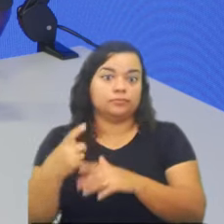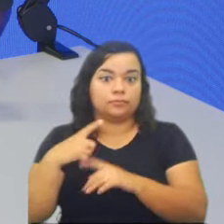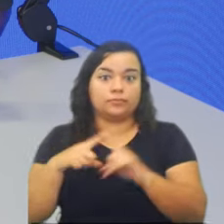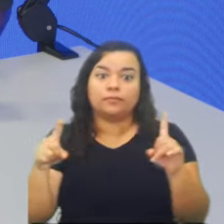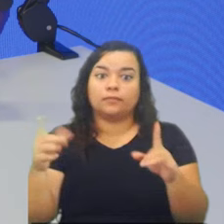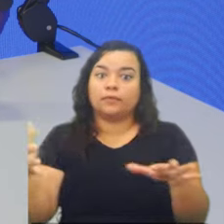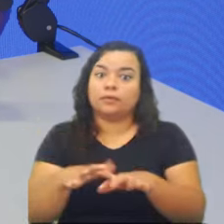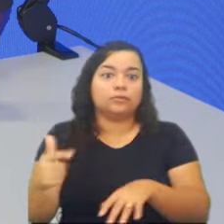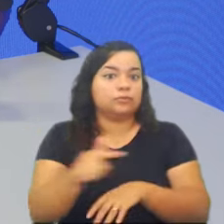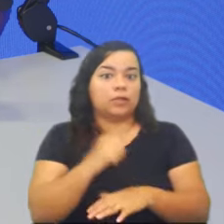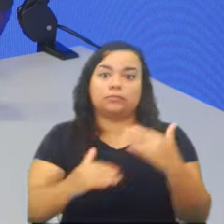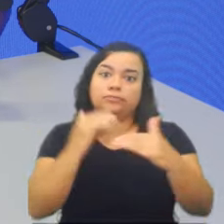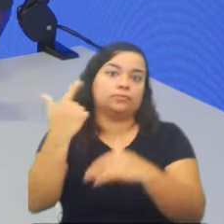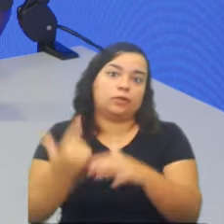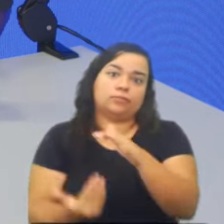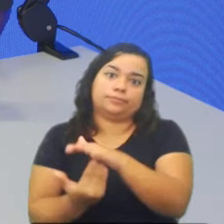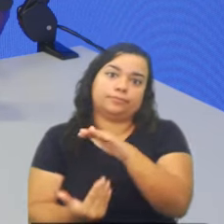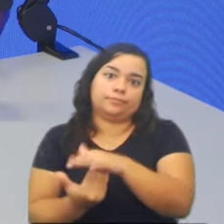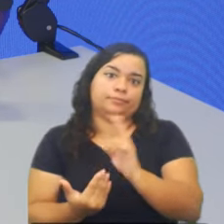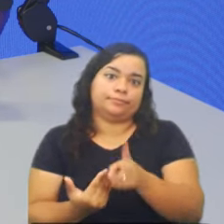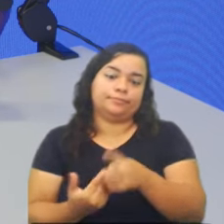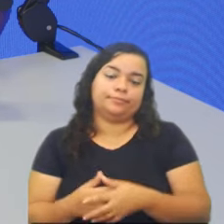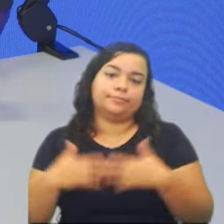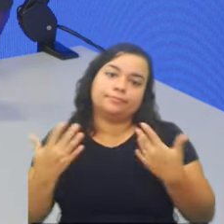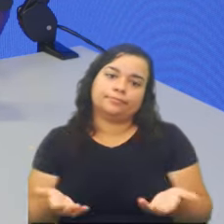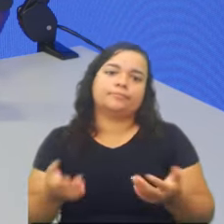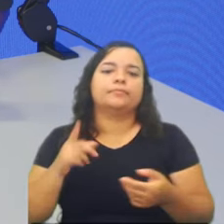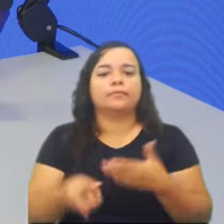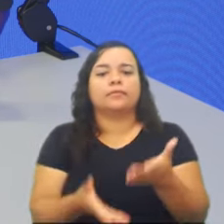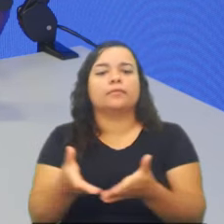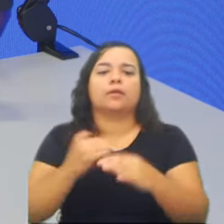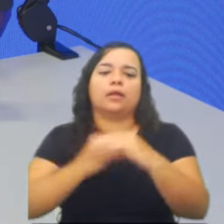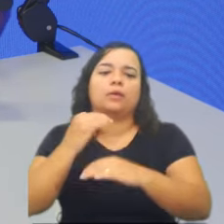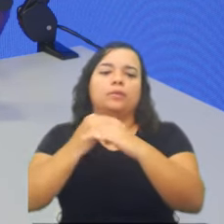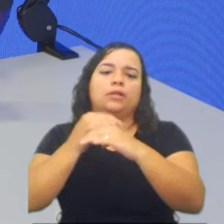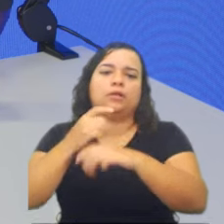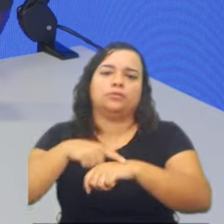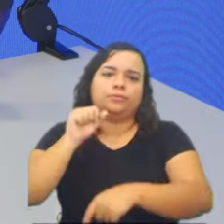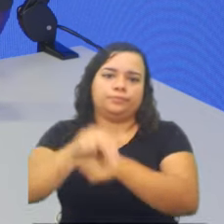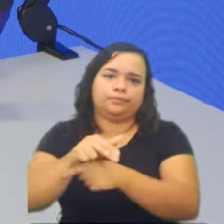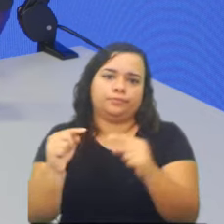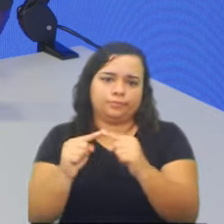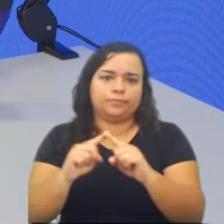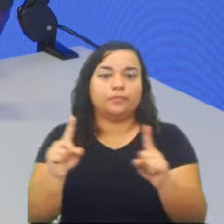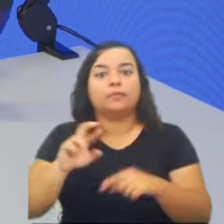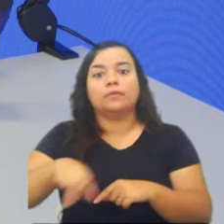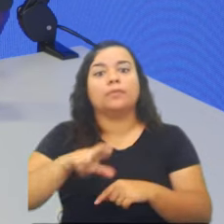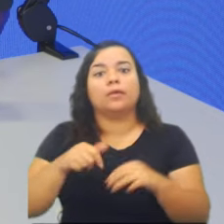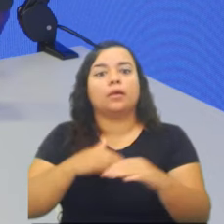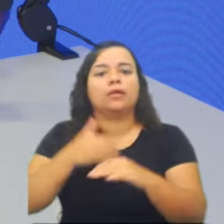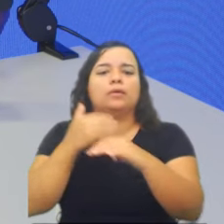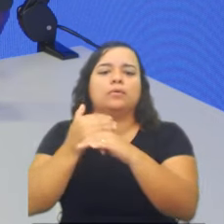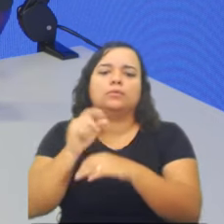empresa mas que não está incluída porque ela não cresce uh certo então ela é tratada com Equidade no momento de entrada não